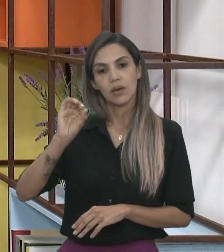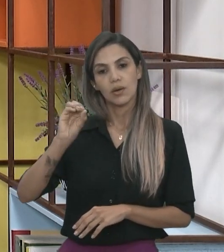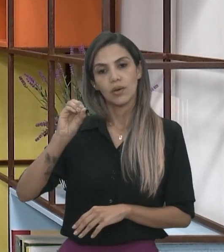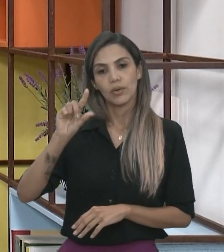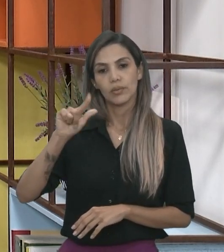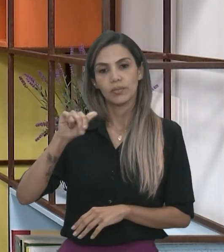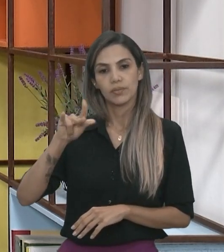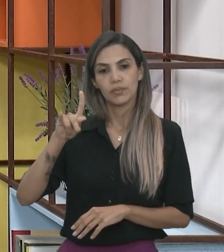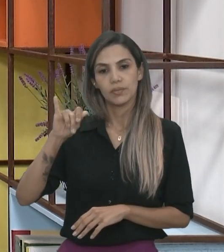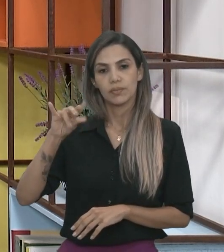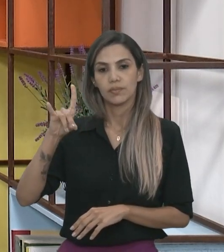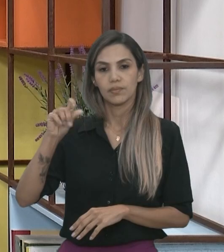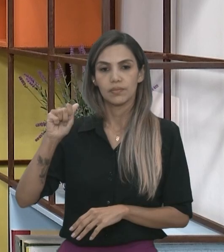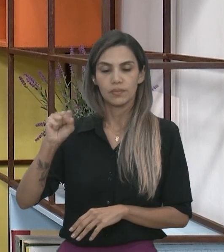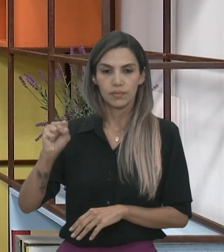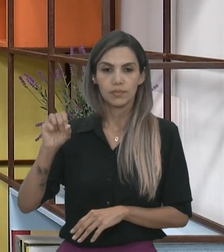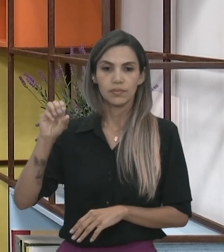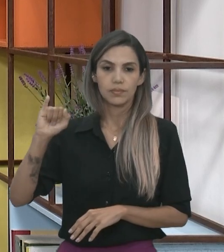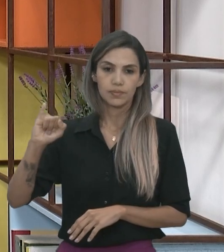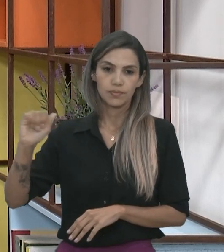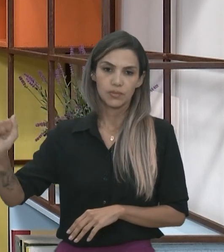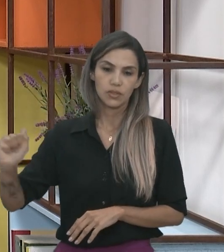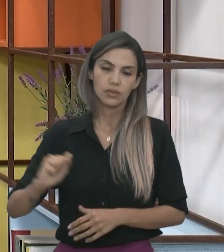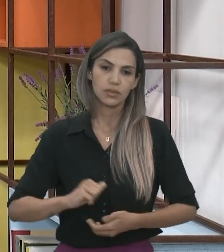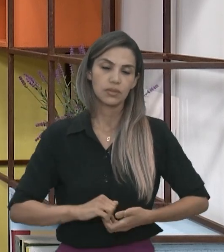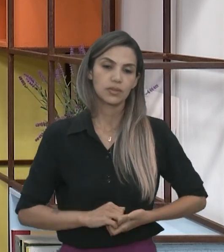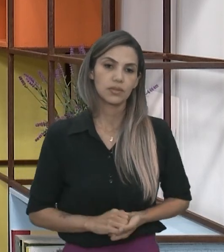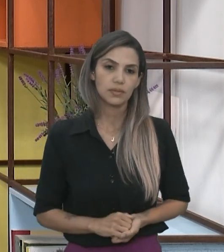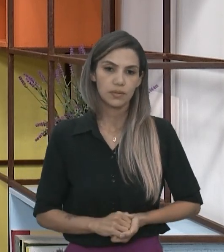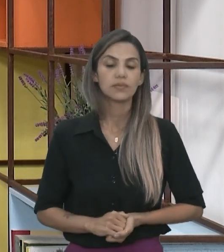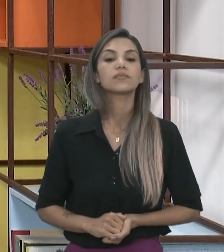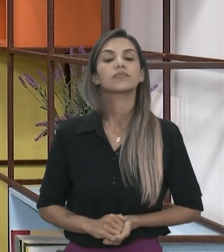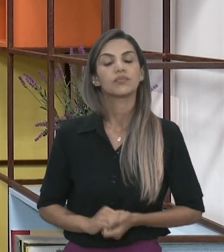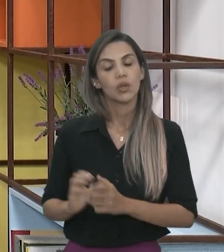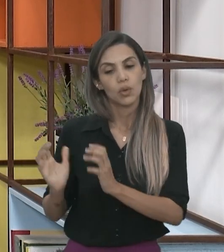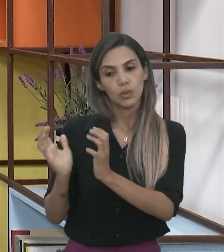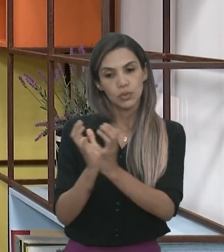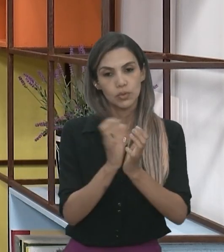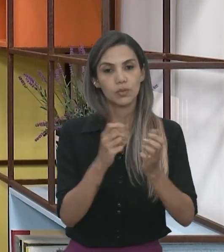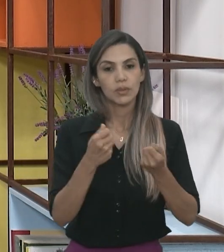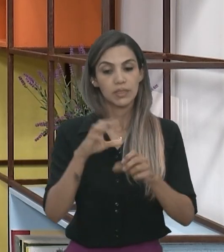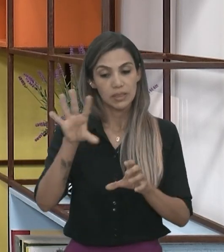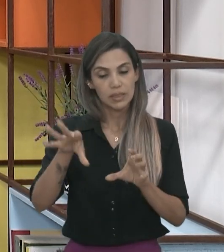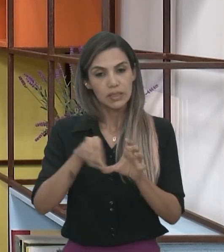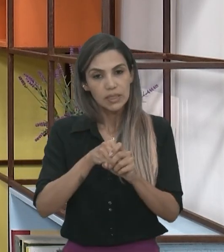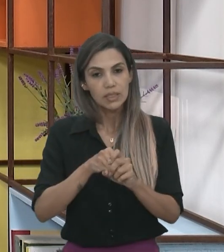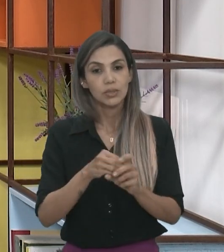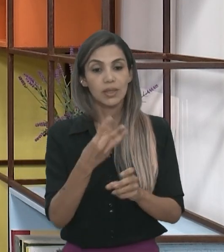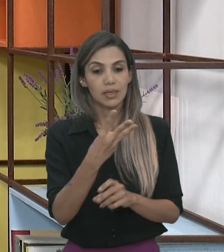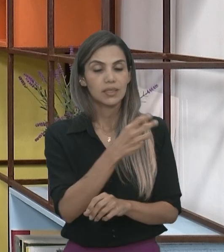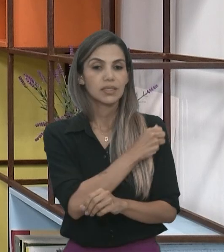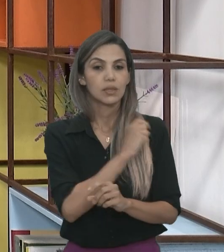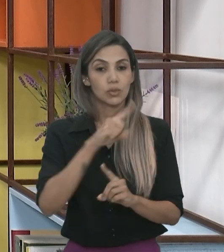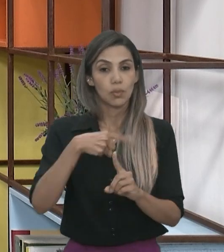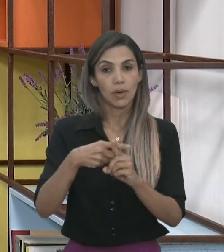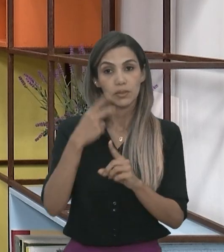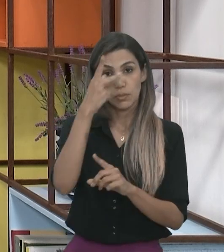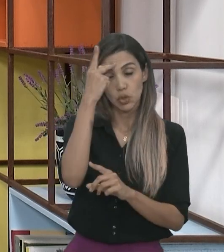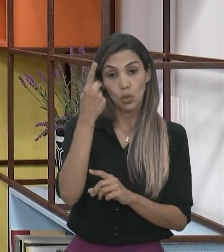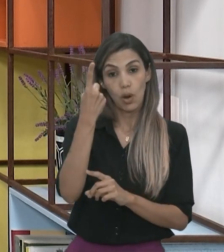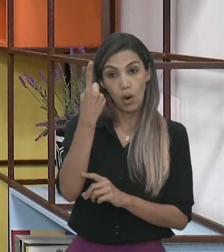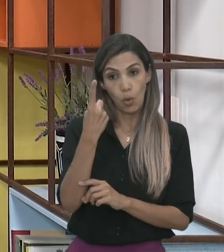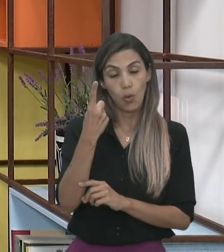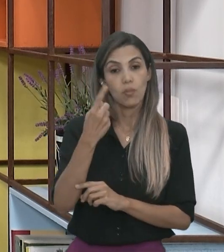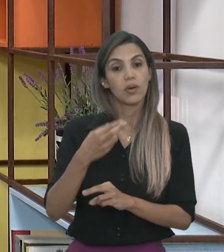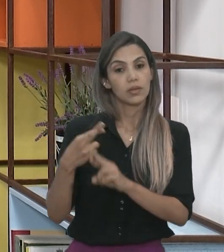abre.go.gov.br/Olimpíada de IA. Olimpíada de IA no final. As equipes devem ter 3 alunos e um tutor maior de idade. A primeira